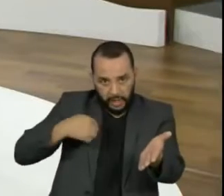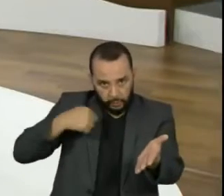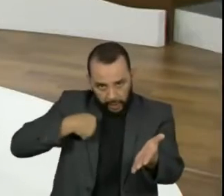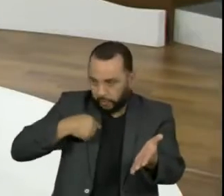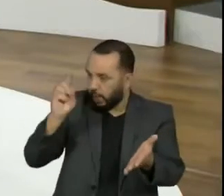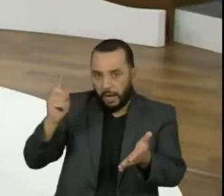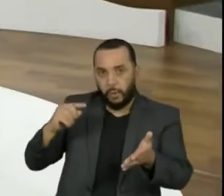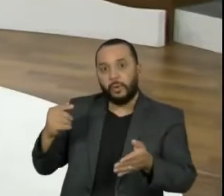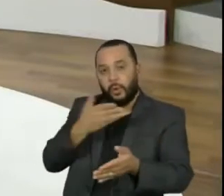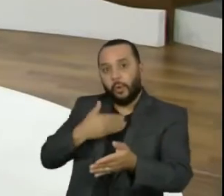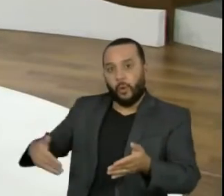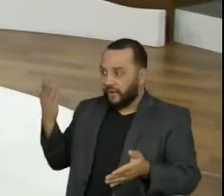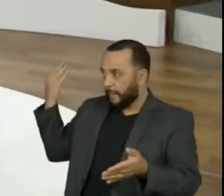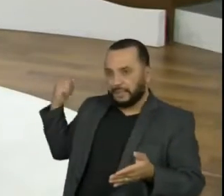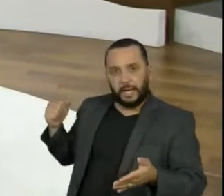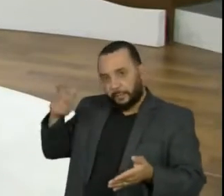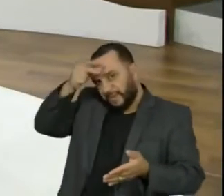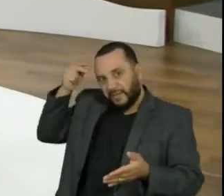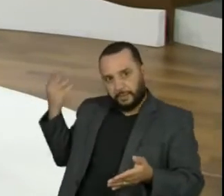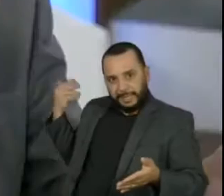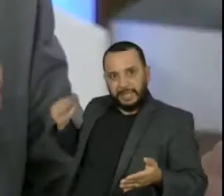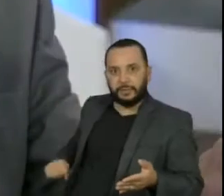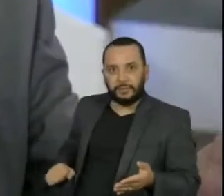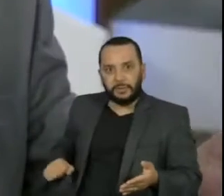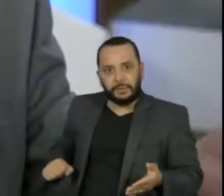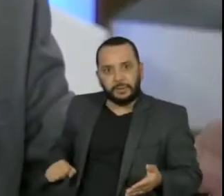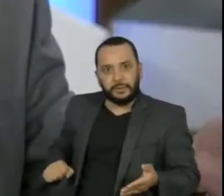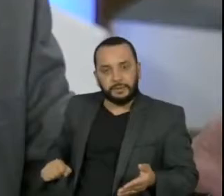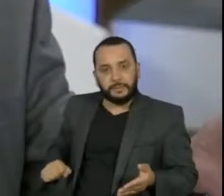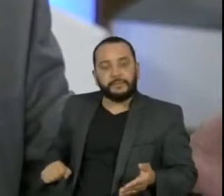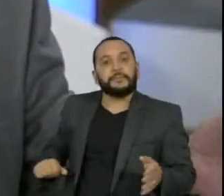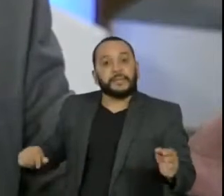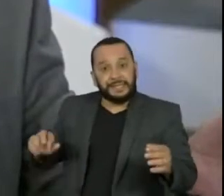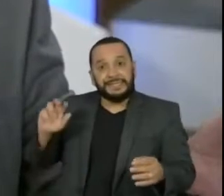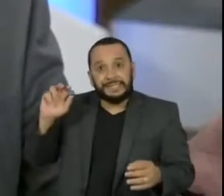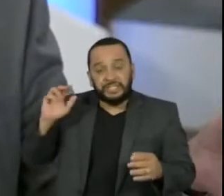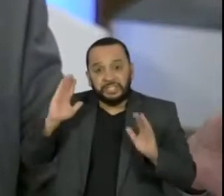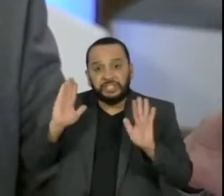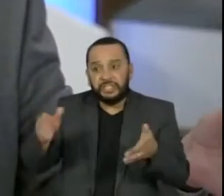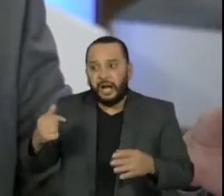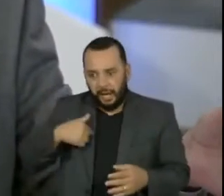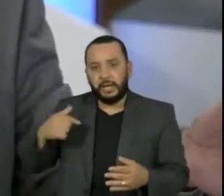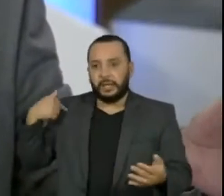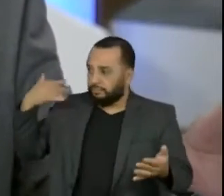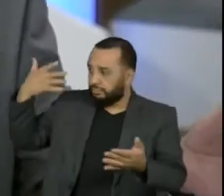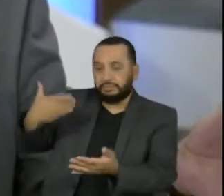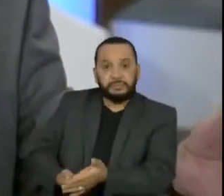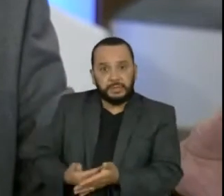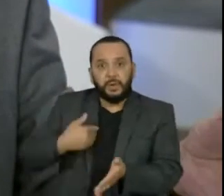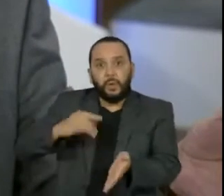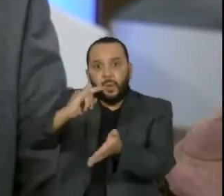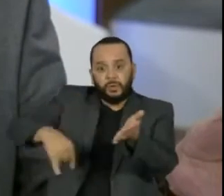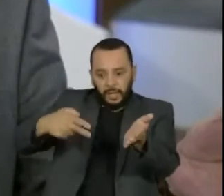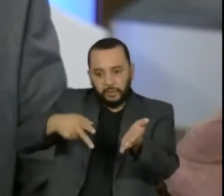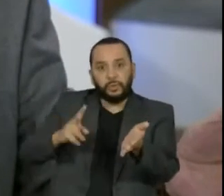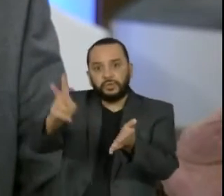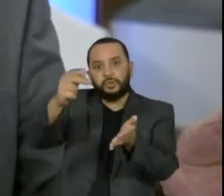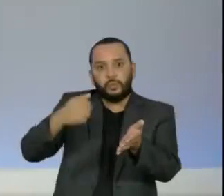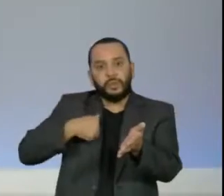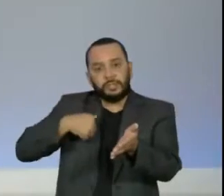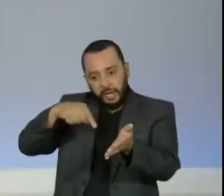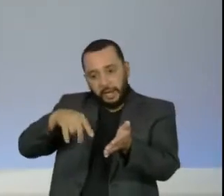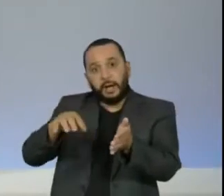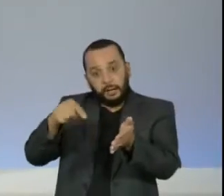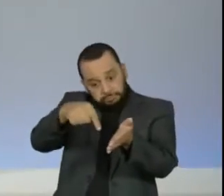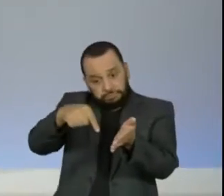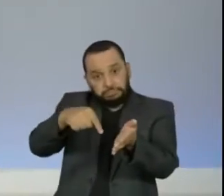com o petróleo congelado, os aumentos vieram naturalmente, porque era contrato. E qual que é o seu